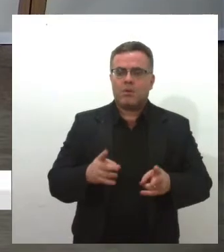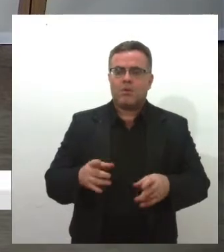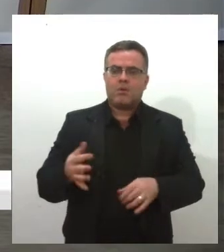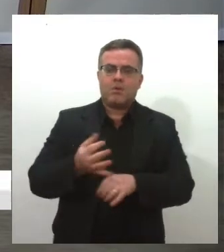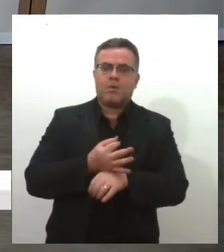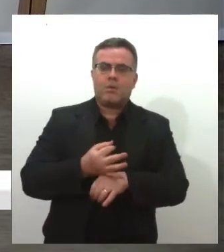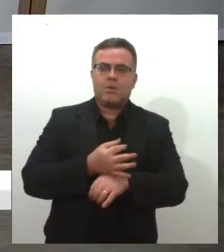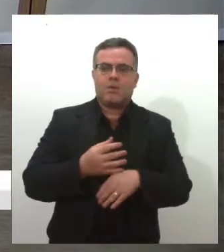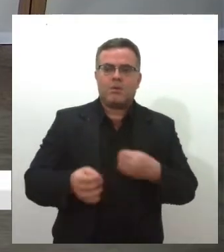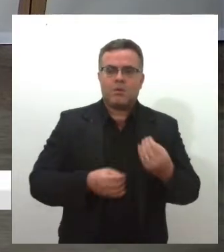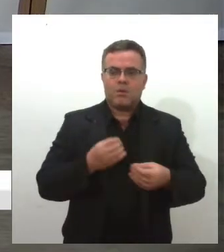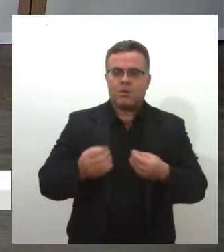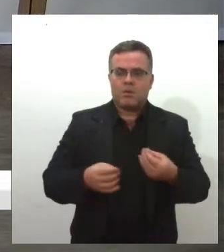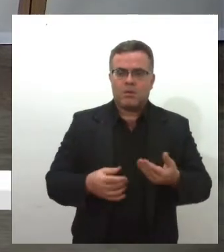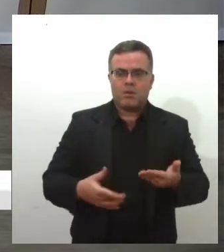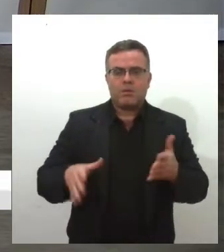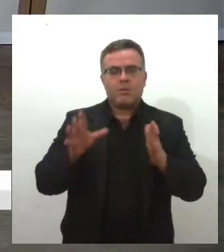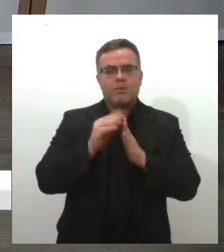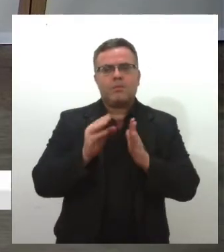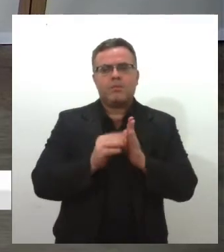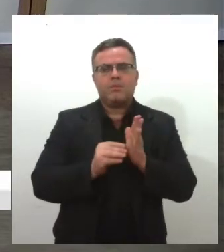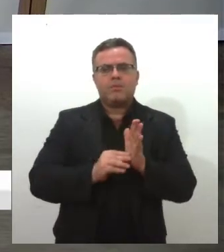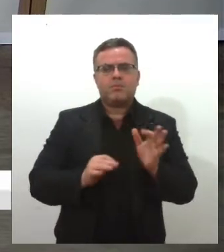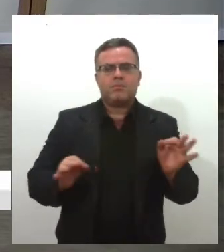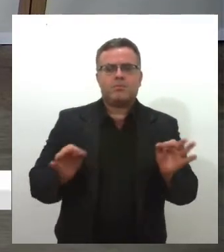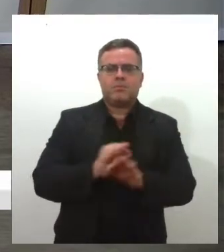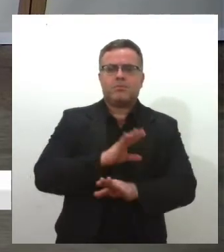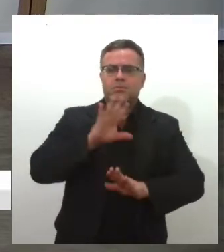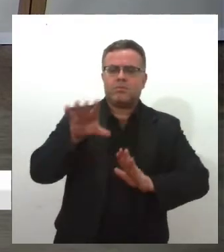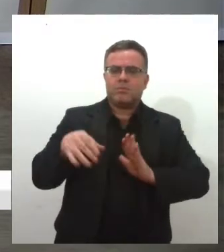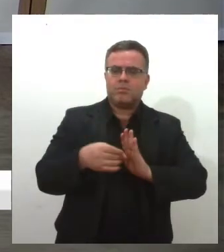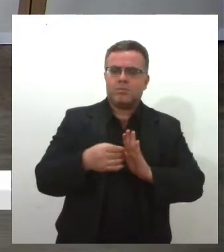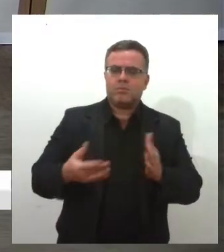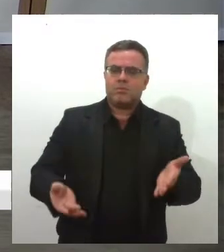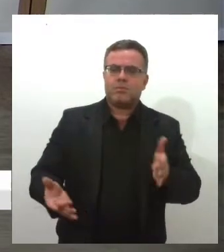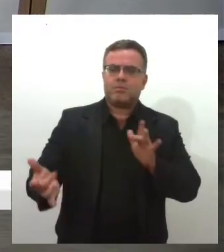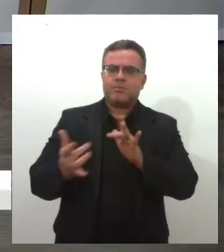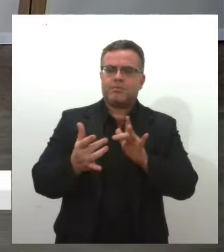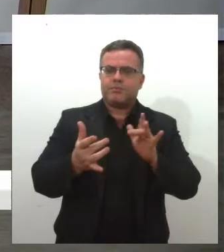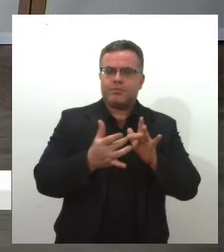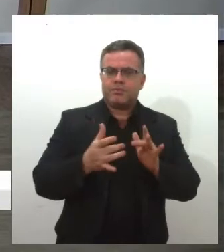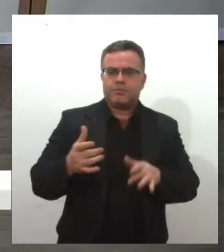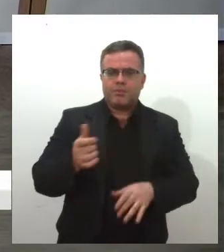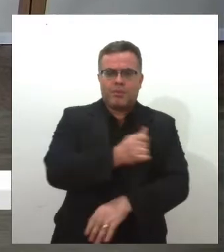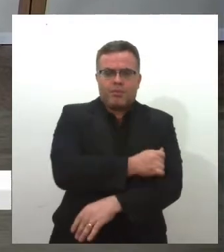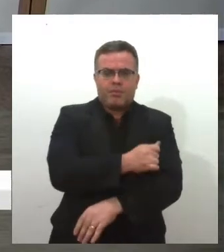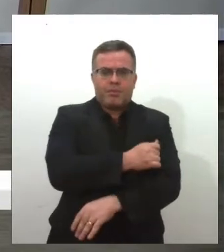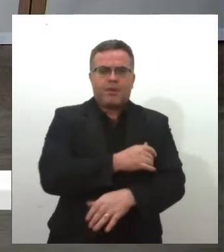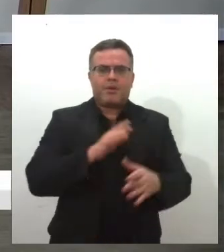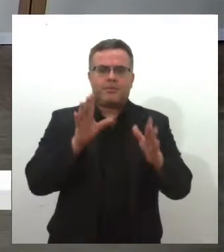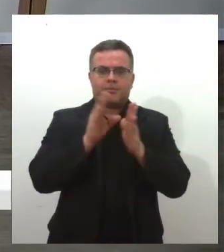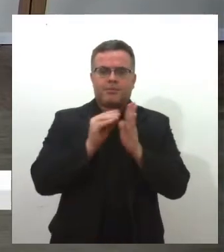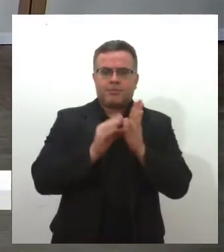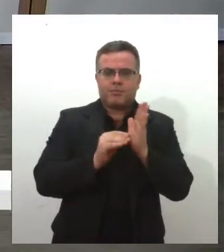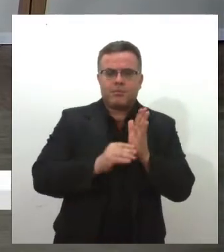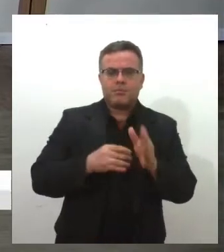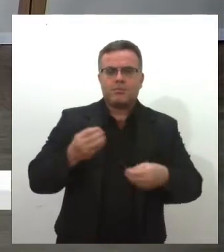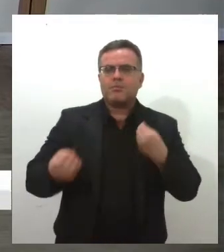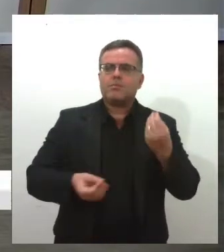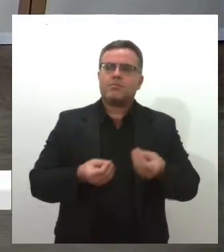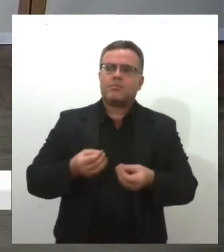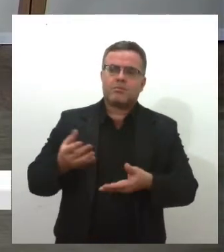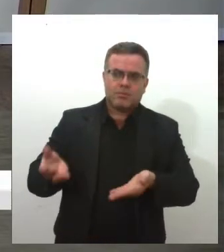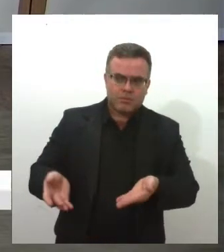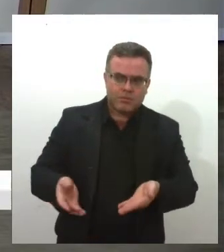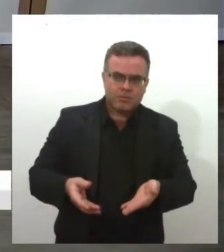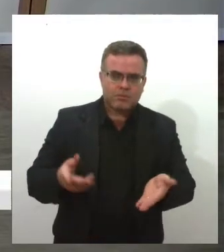que essas abordagens, o contato do aluno, da aluna, com esse conteúdo pedagógico, como é que acontece dentro